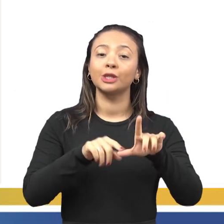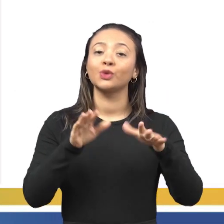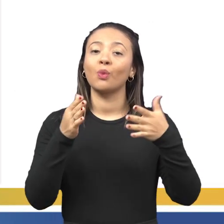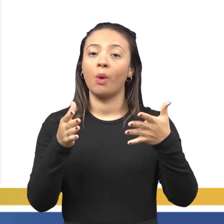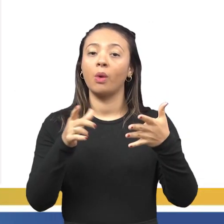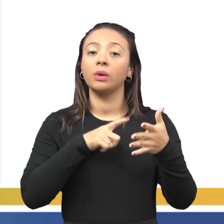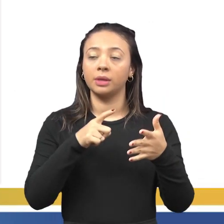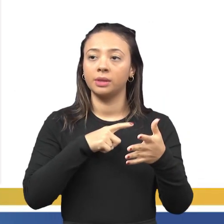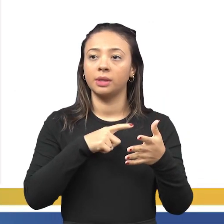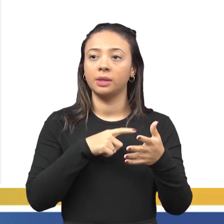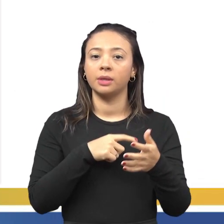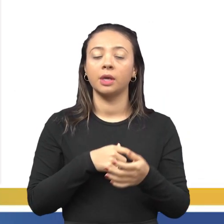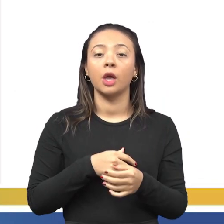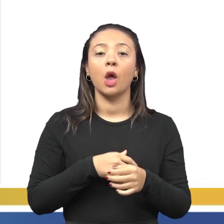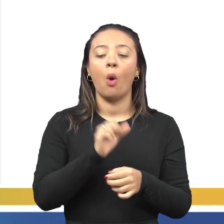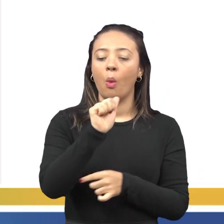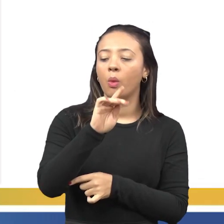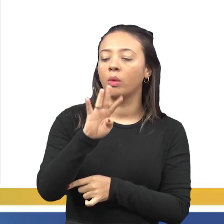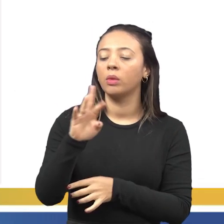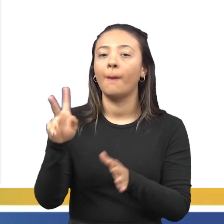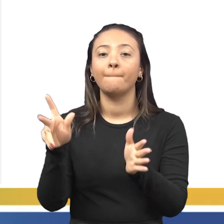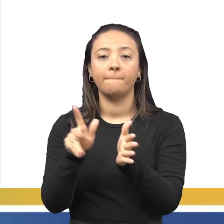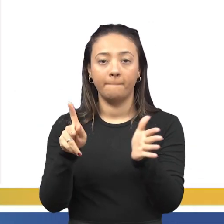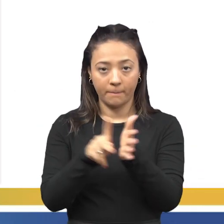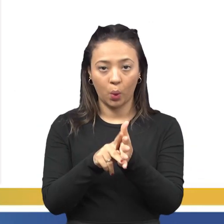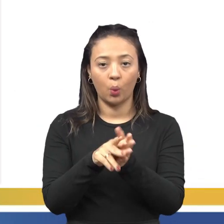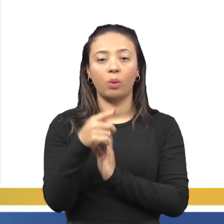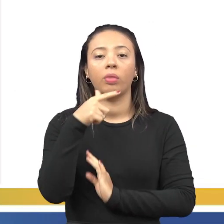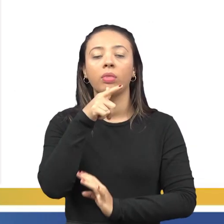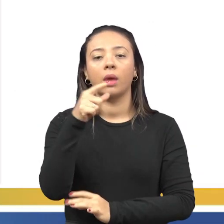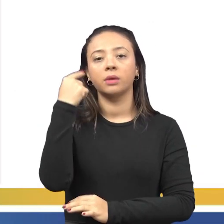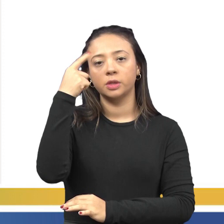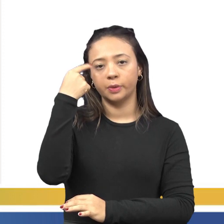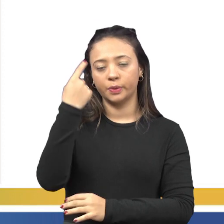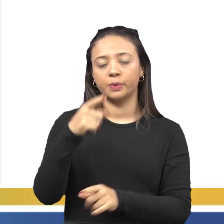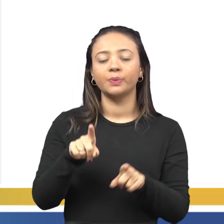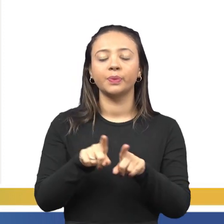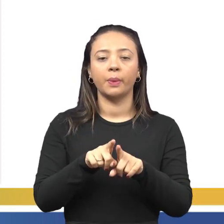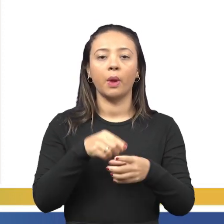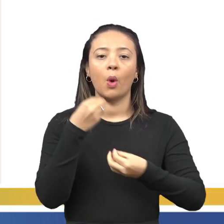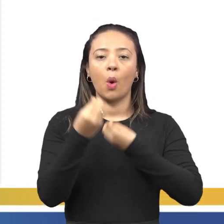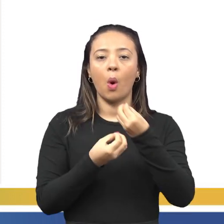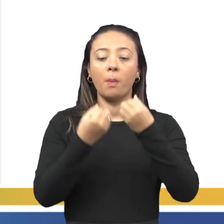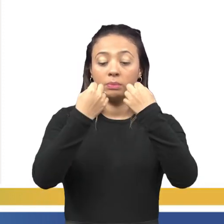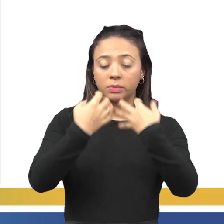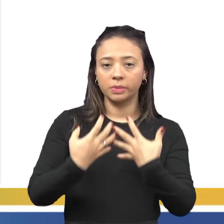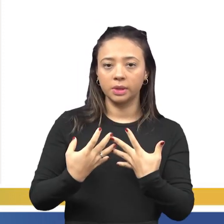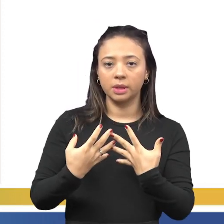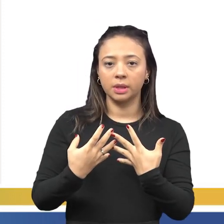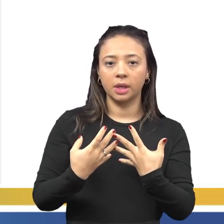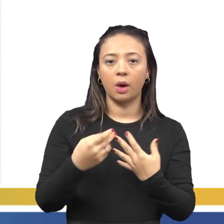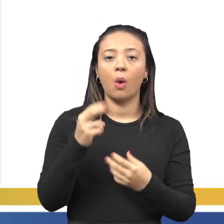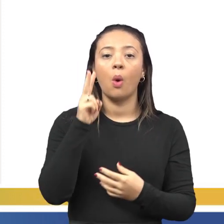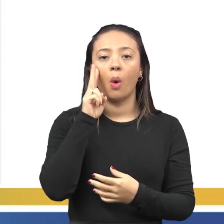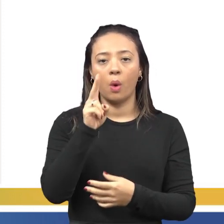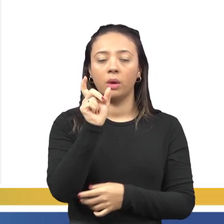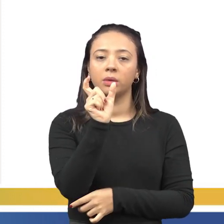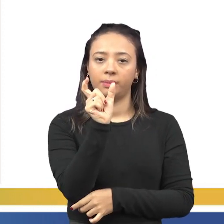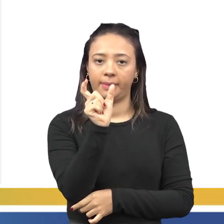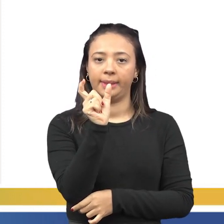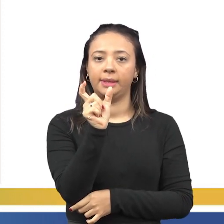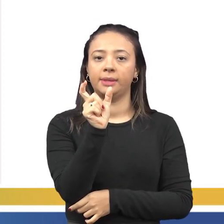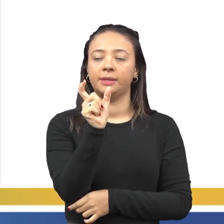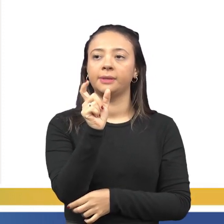que compõem o alfabeto espanhol, como ela se chama e vamos aí aprender a sua pronúncia a partir de algumas palavras que eu vou dando exemplo,